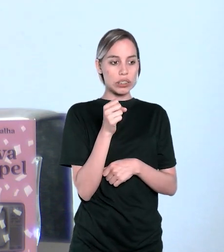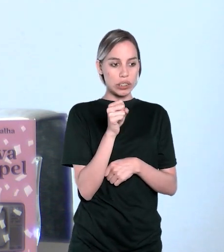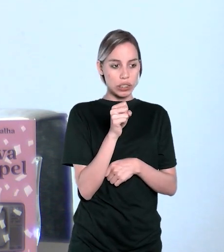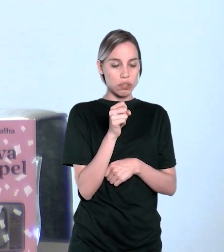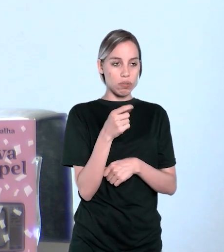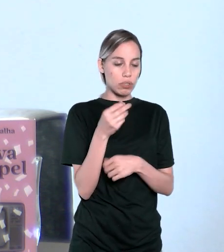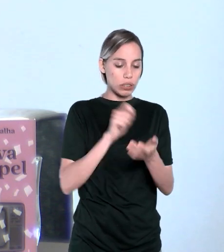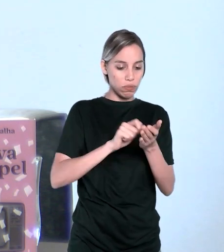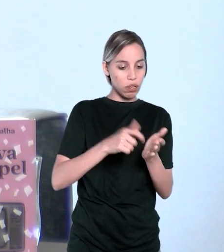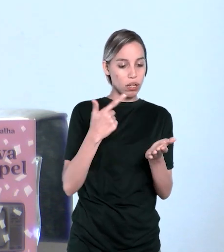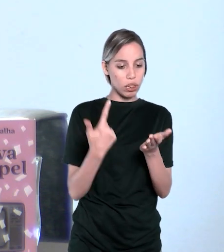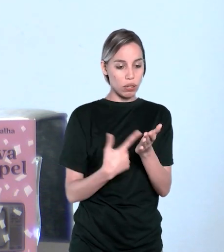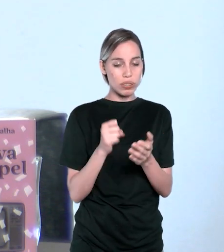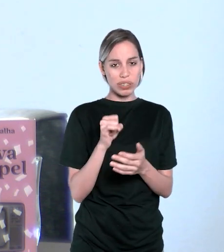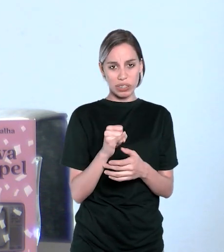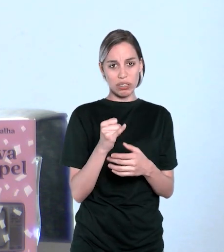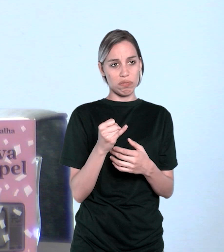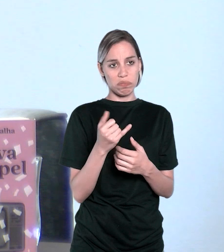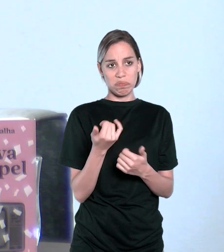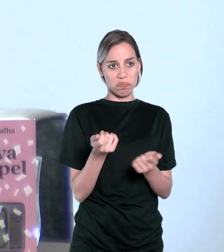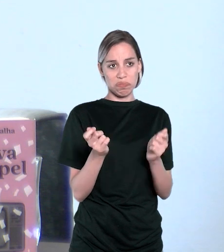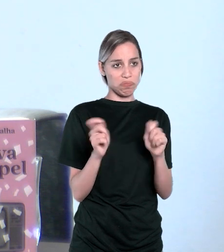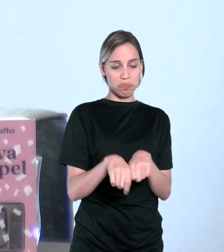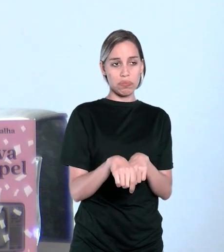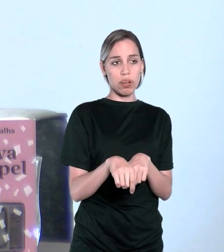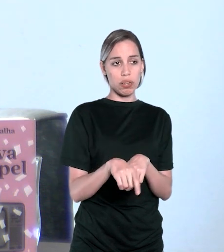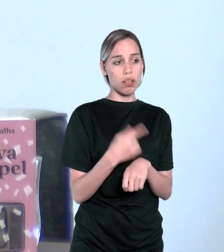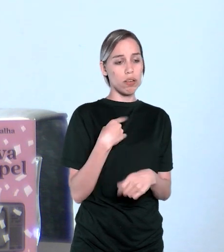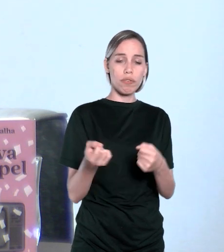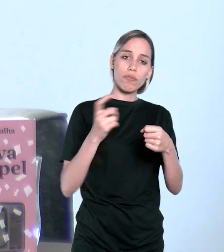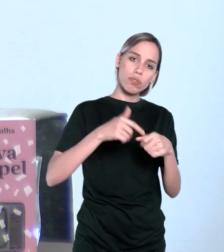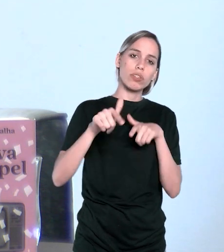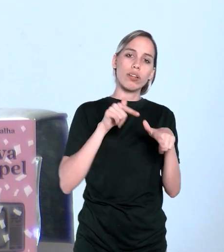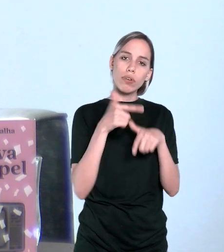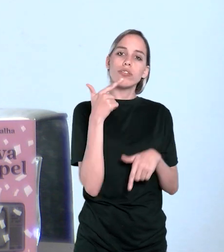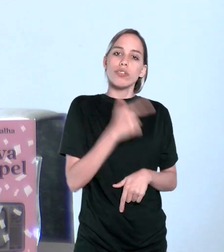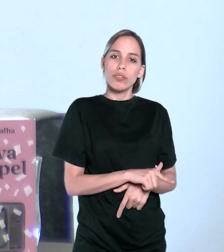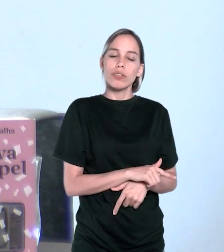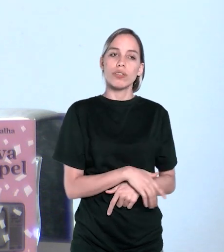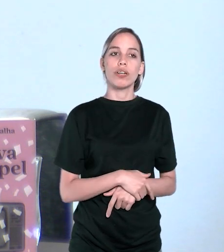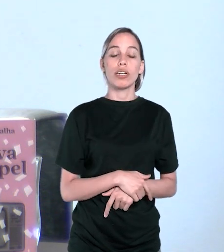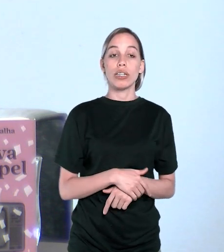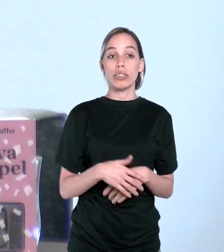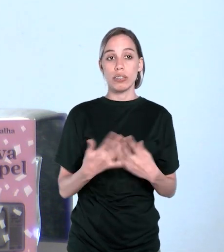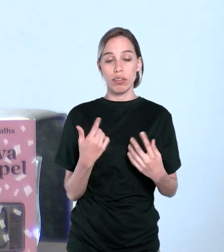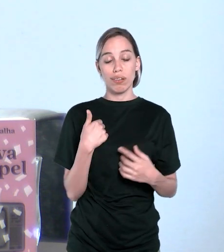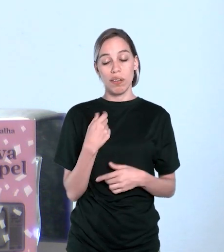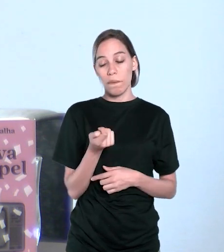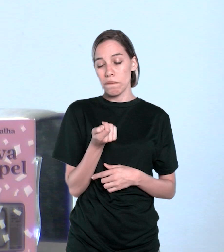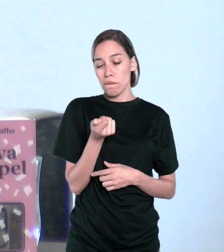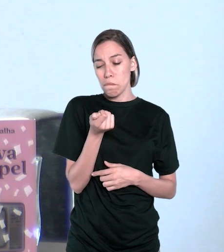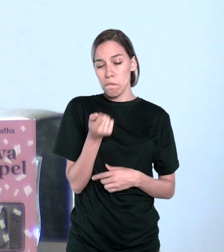trabalho, vou trabalhar de novo nas editoras e tudo mais. E eu saí, assim, de estar quase